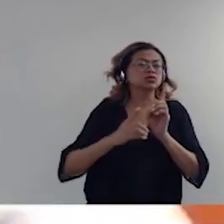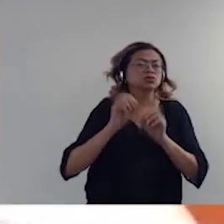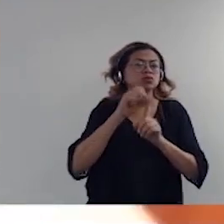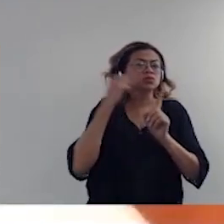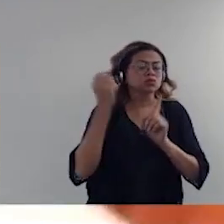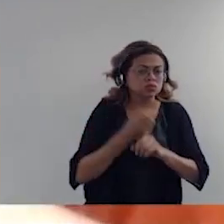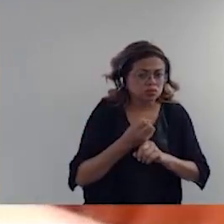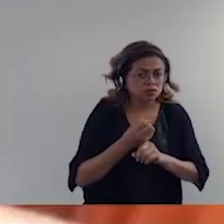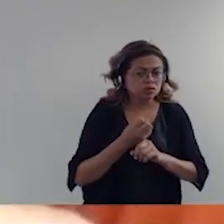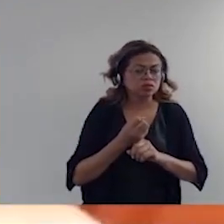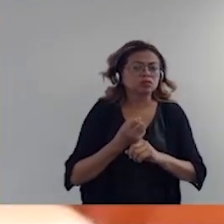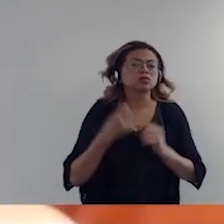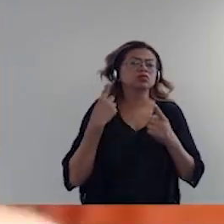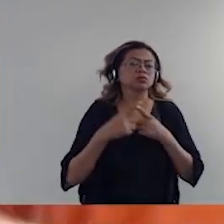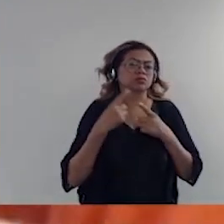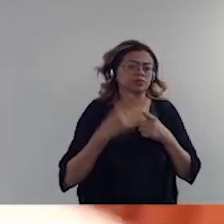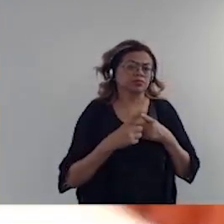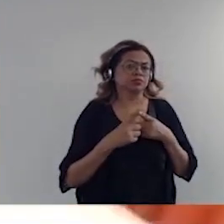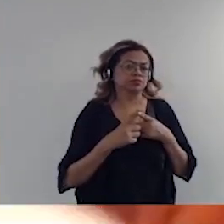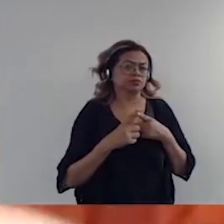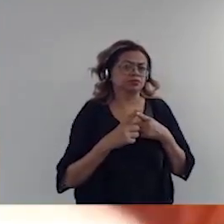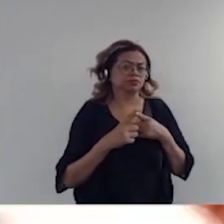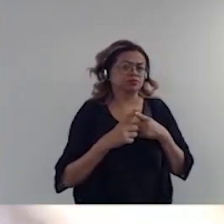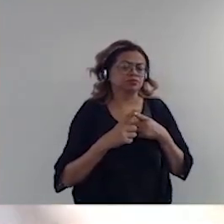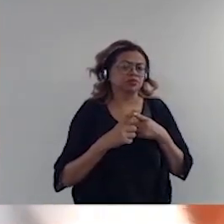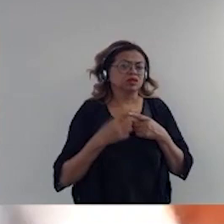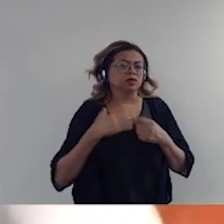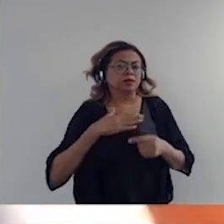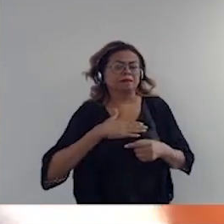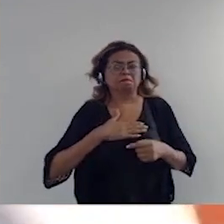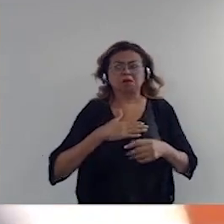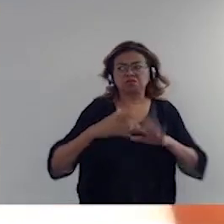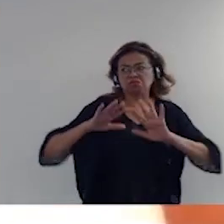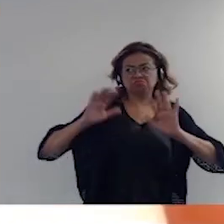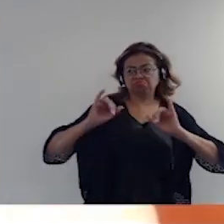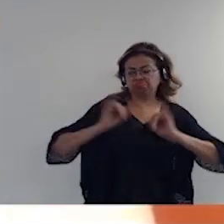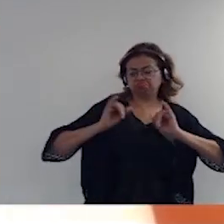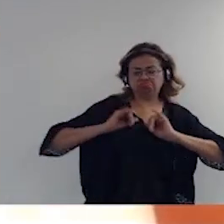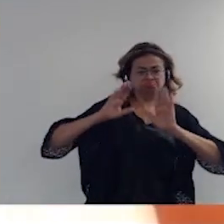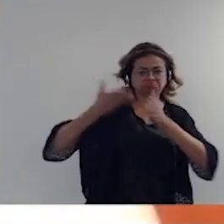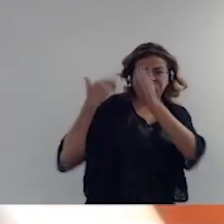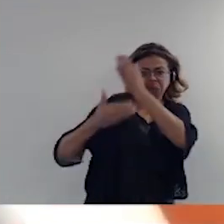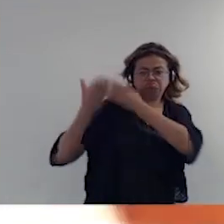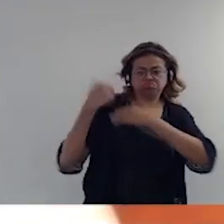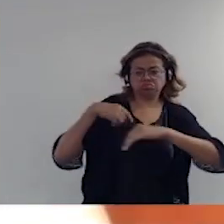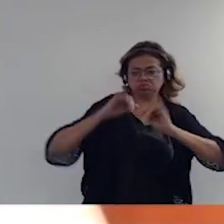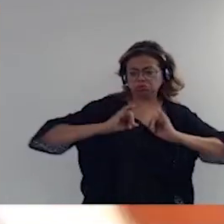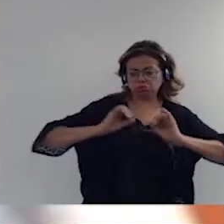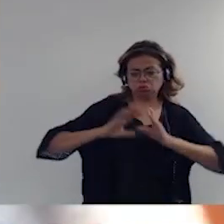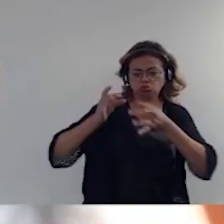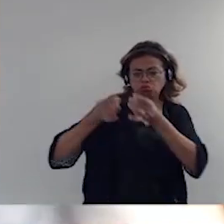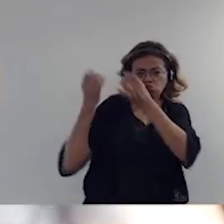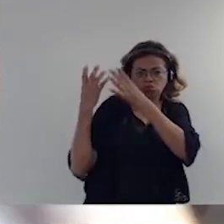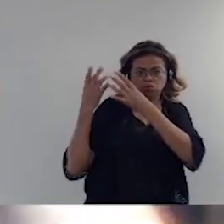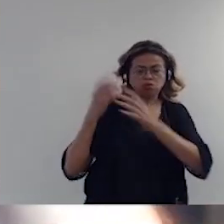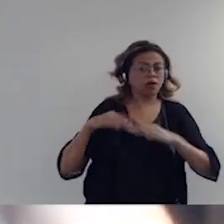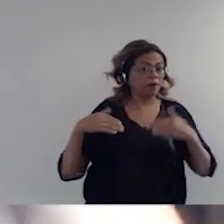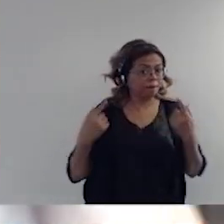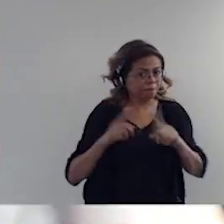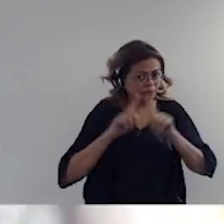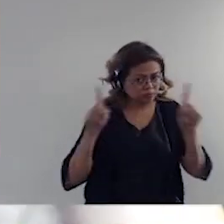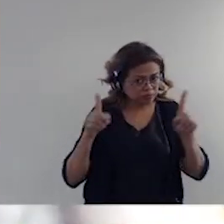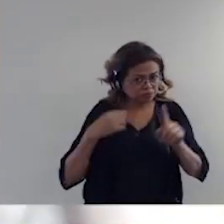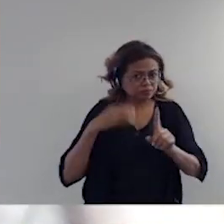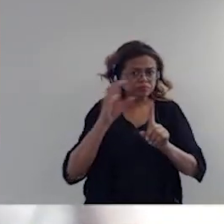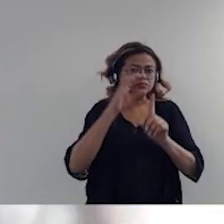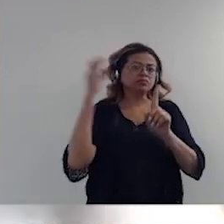sociais, porque, mas eu não tenho nada a ver com isso. Veja bem, a cidadania, através dessa conquista